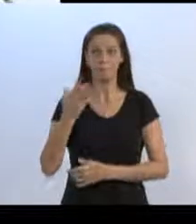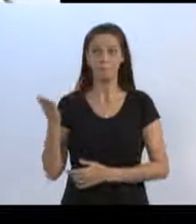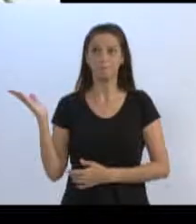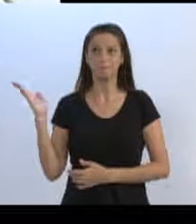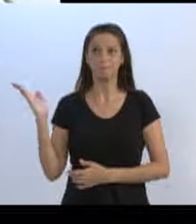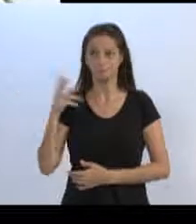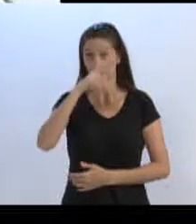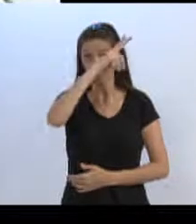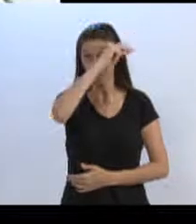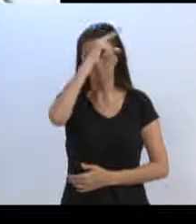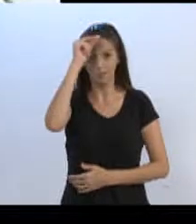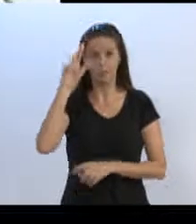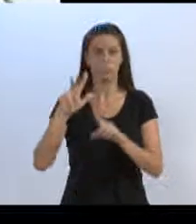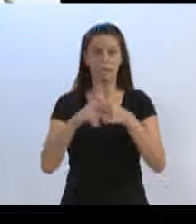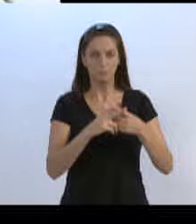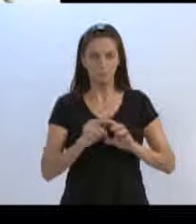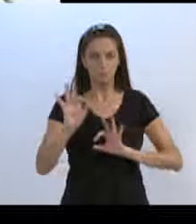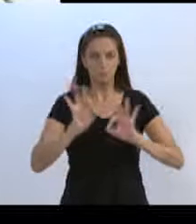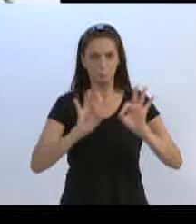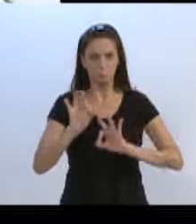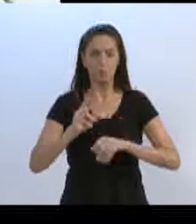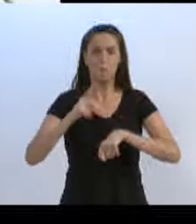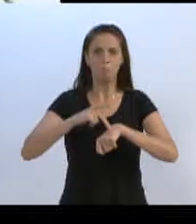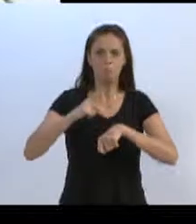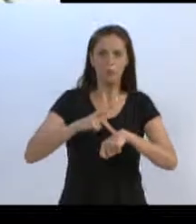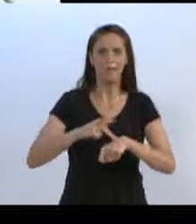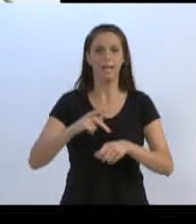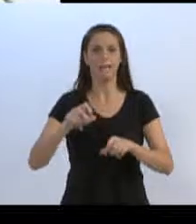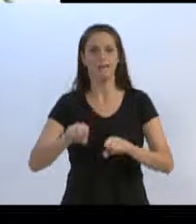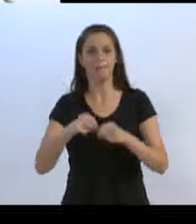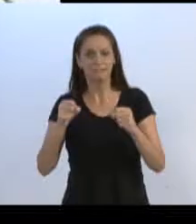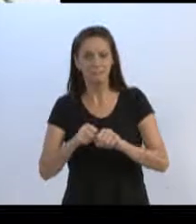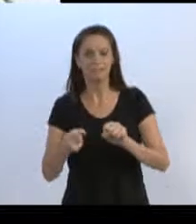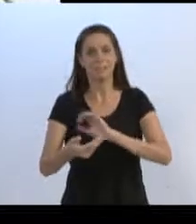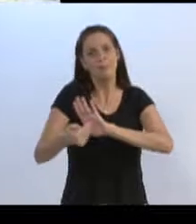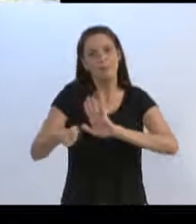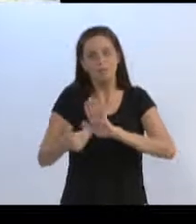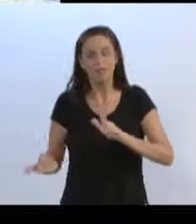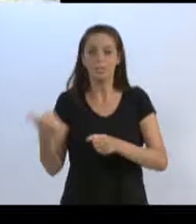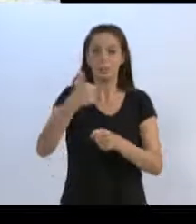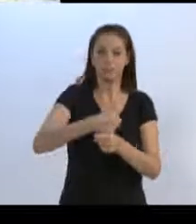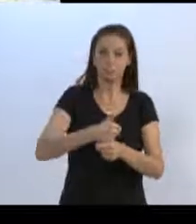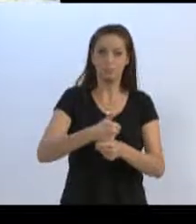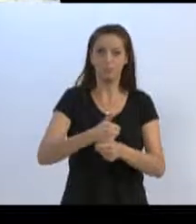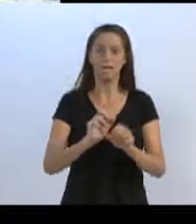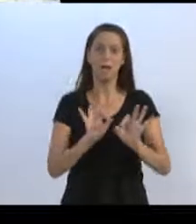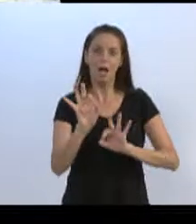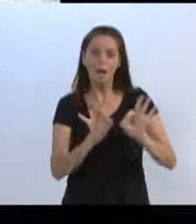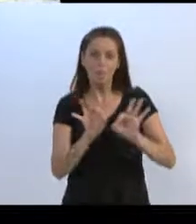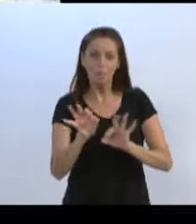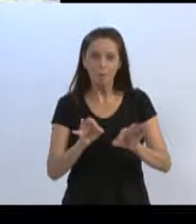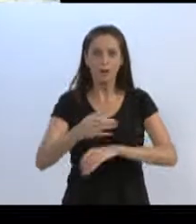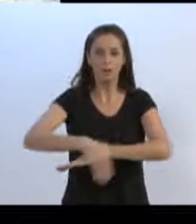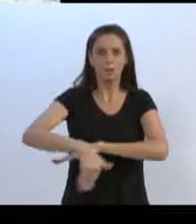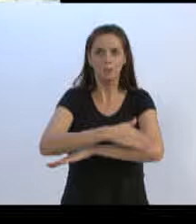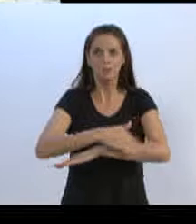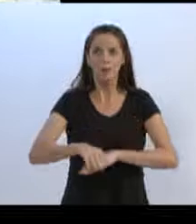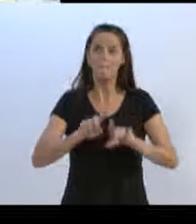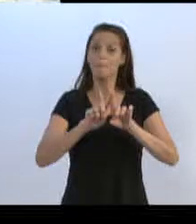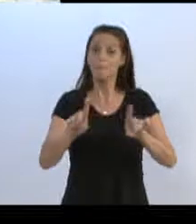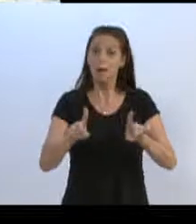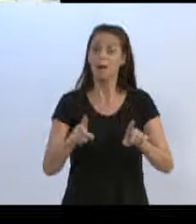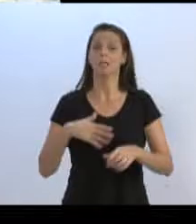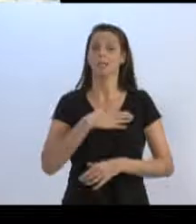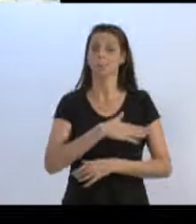lá fazendo esse trabalho, essas remoções das pedras quebradas, trocando, o vereador Bruno, refazendo todo esse trabalho, mas eu gostaria